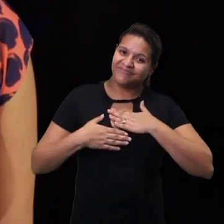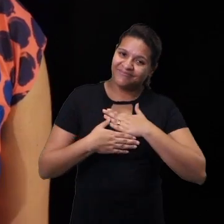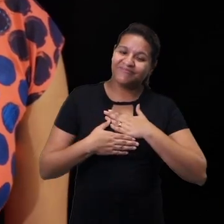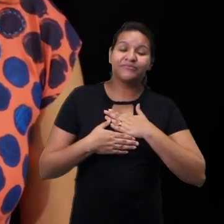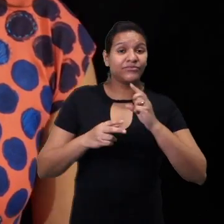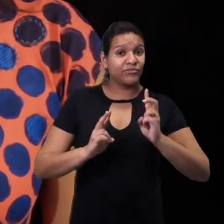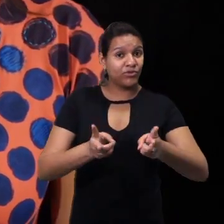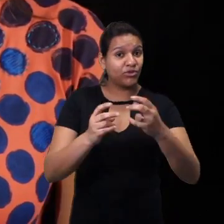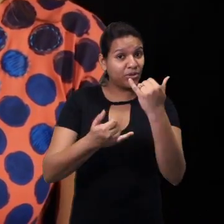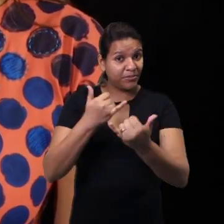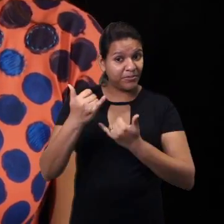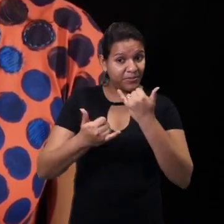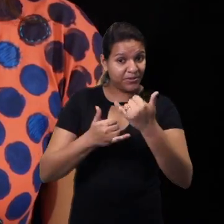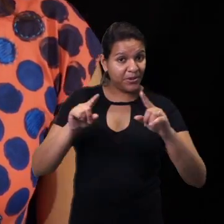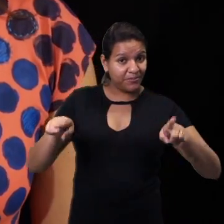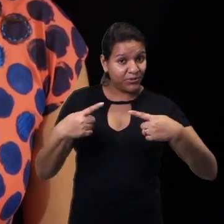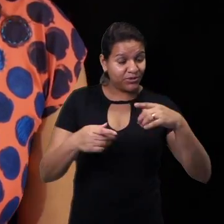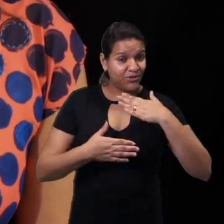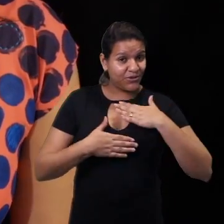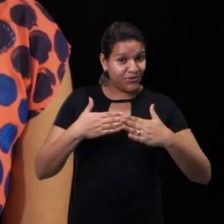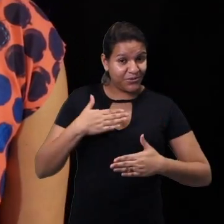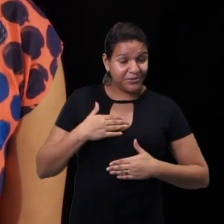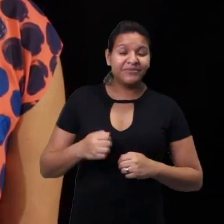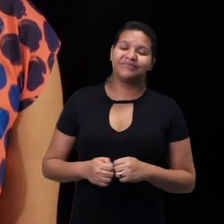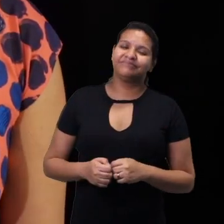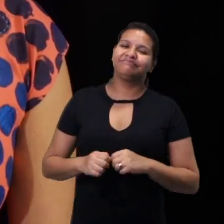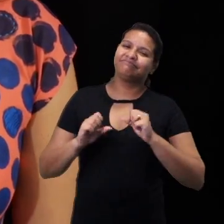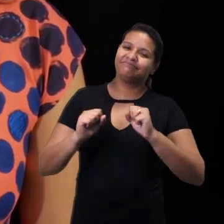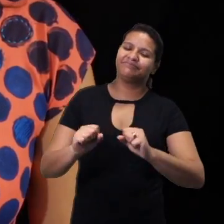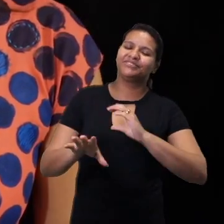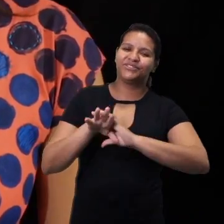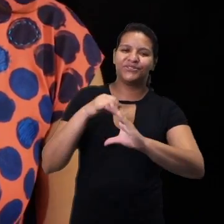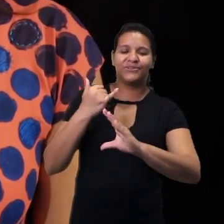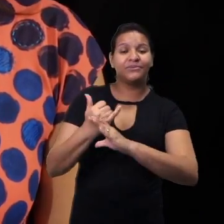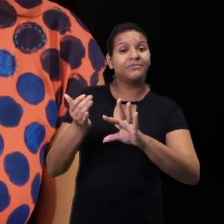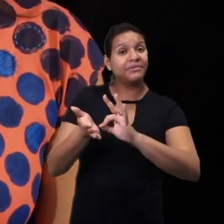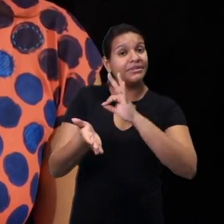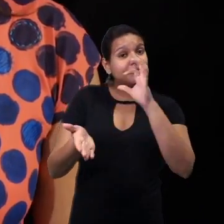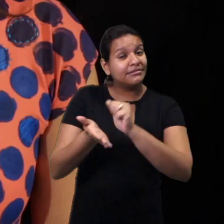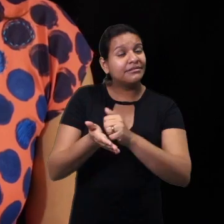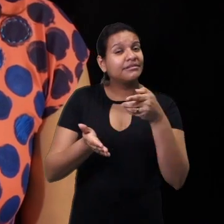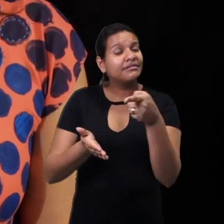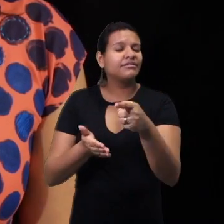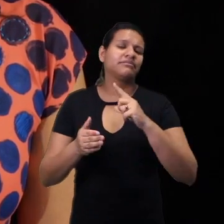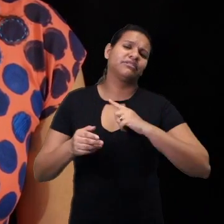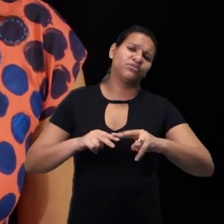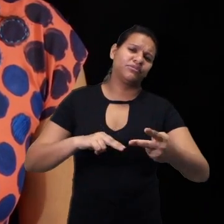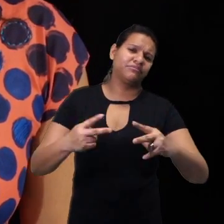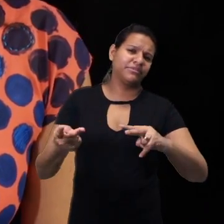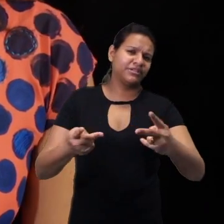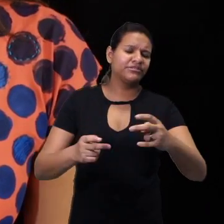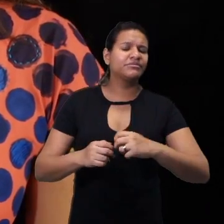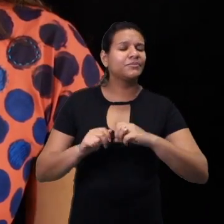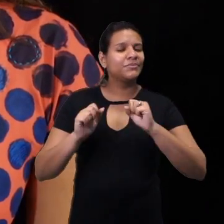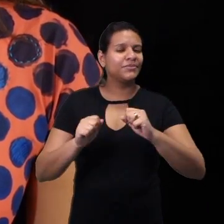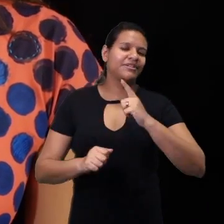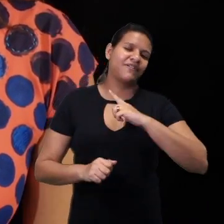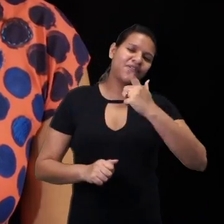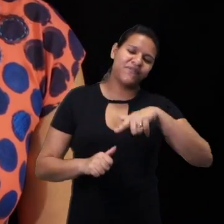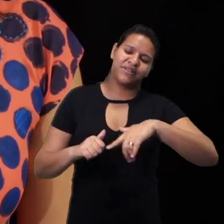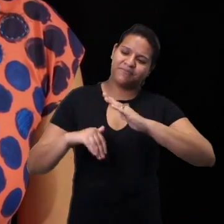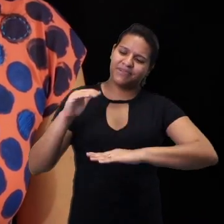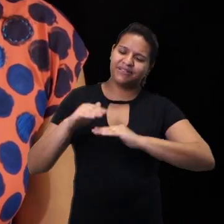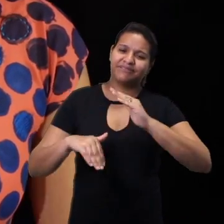e continue brincando com música corporal. Inscreva-se no nosso canal e compartilhe com os amigos. Você também vai encontrar outras